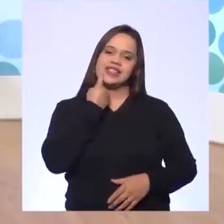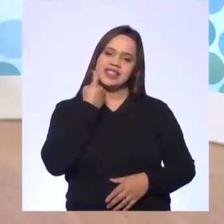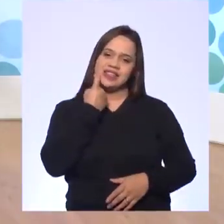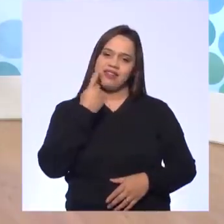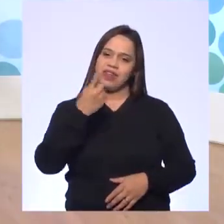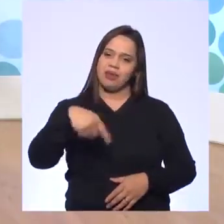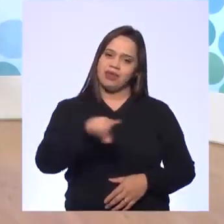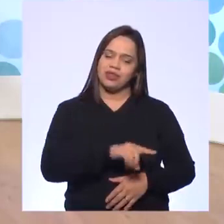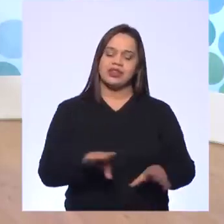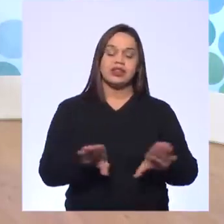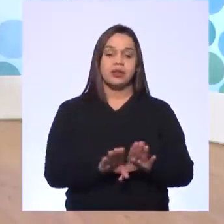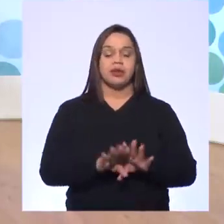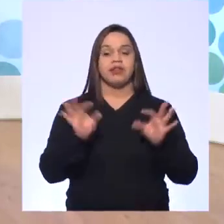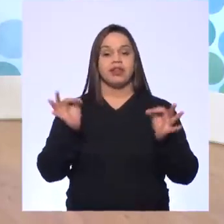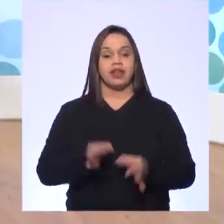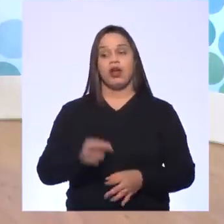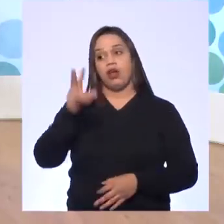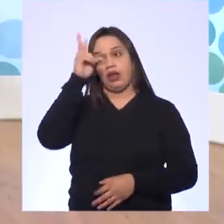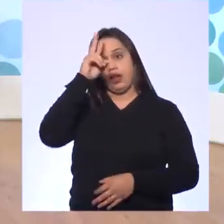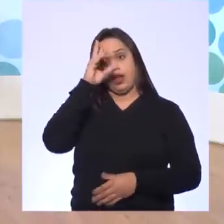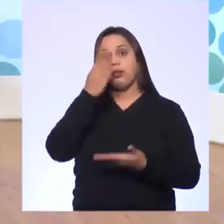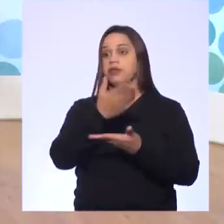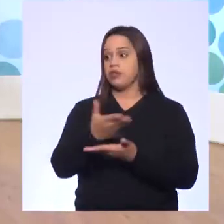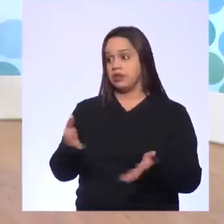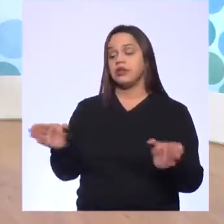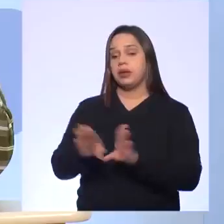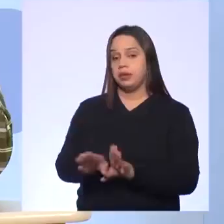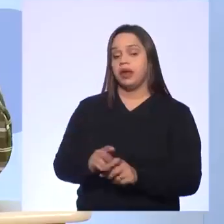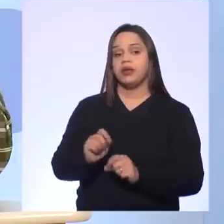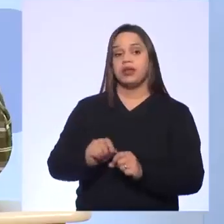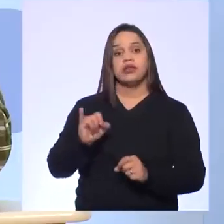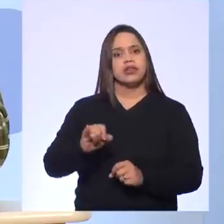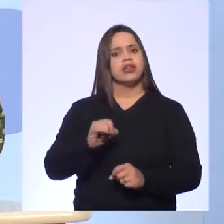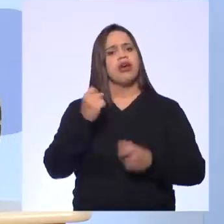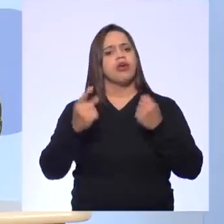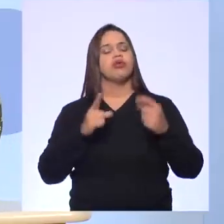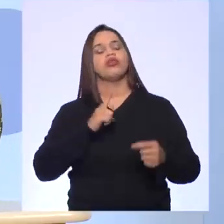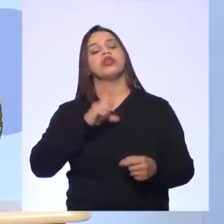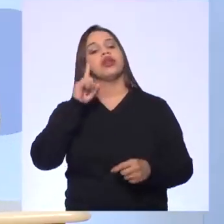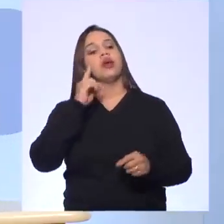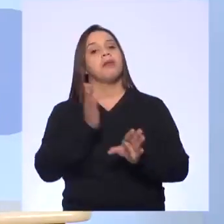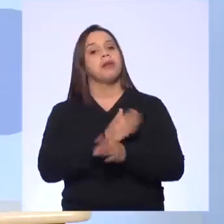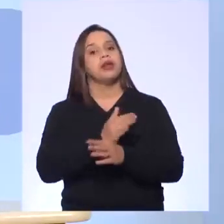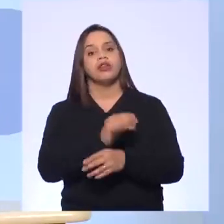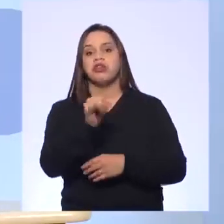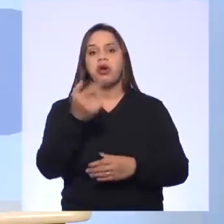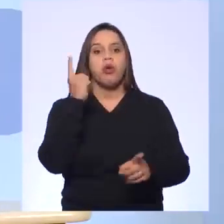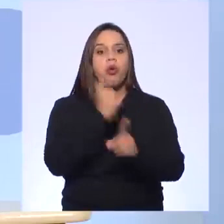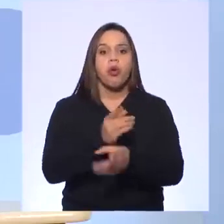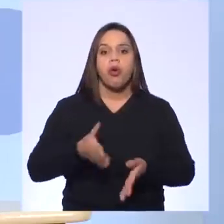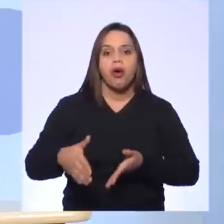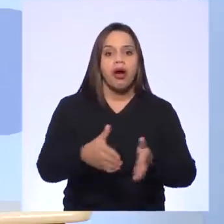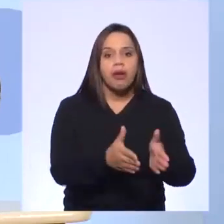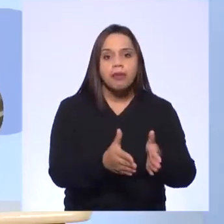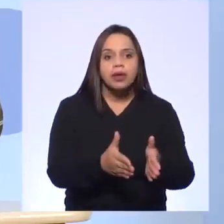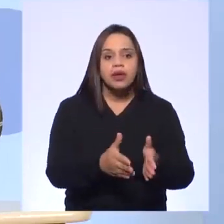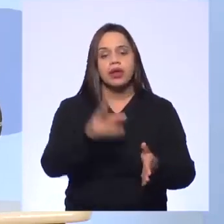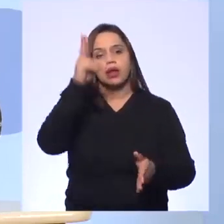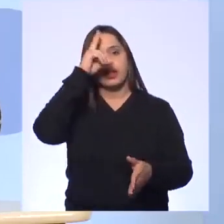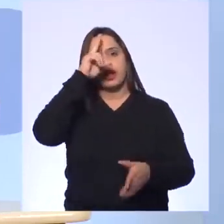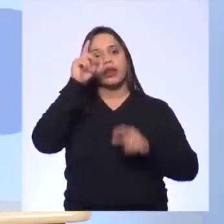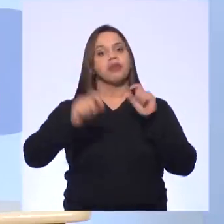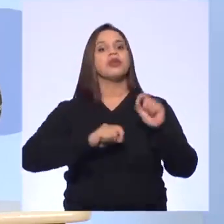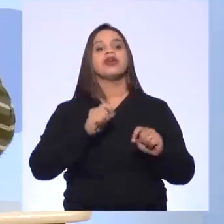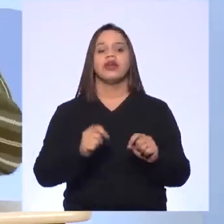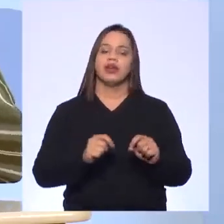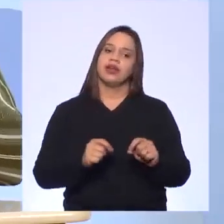ótima sexta-feira para vocês. E lembre-se, se algum dia você estiver perdido, sem saber o caminho que você deve ir, lembre-se